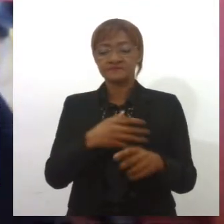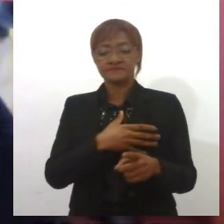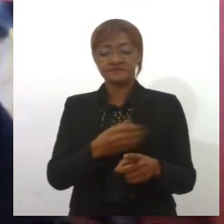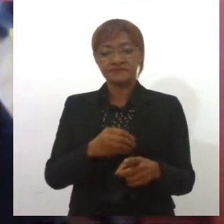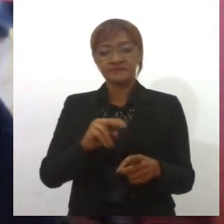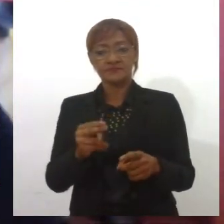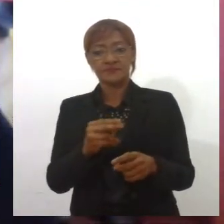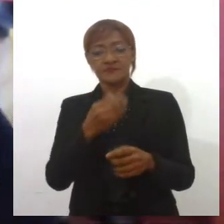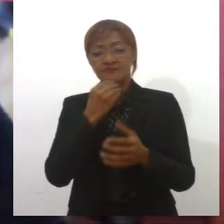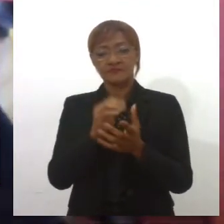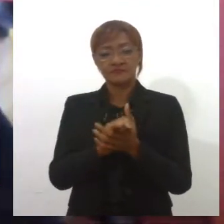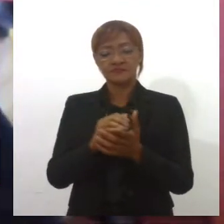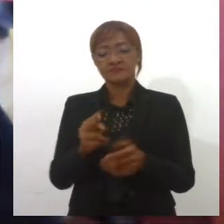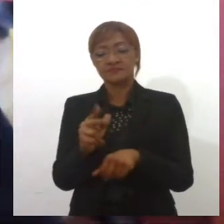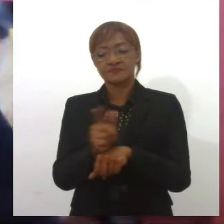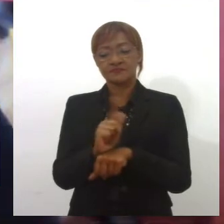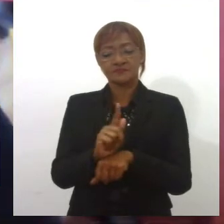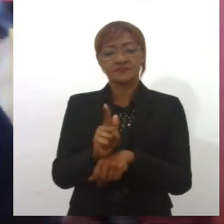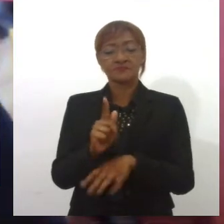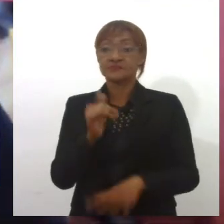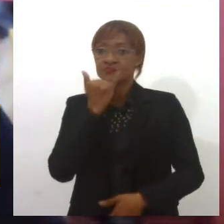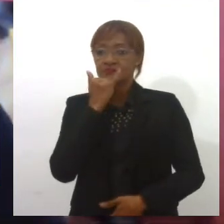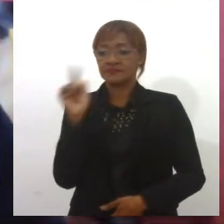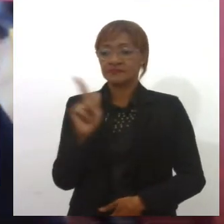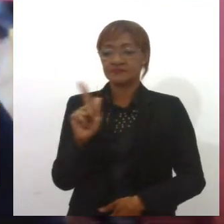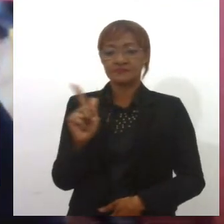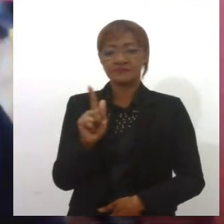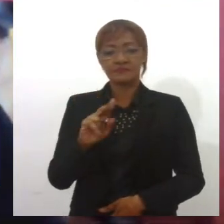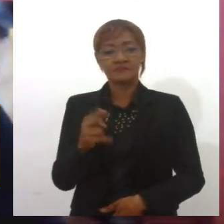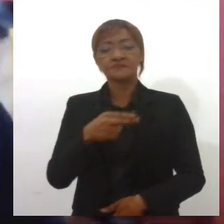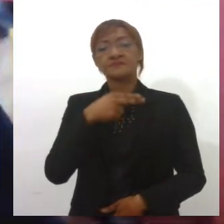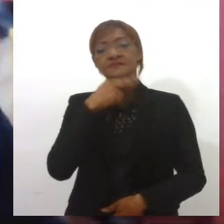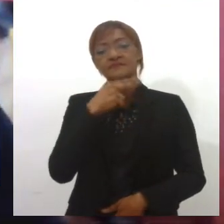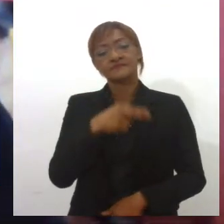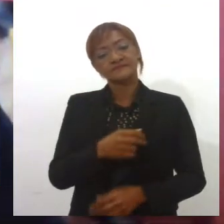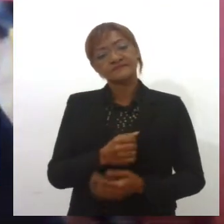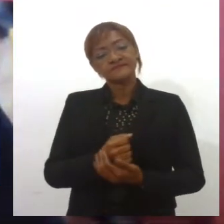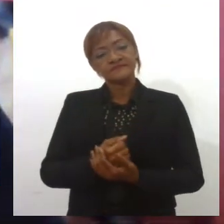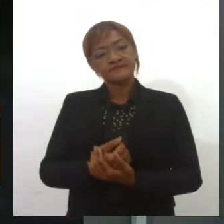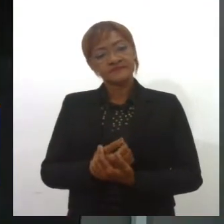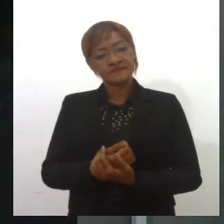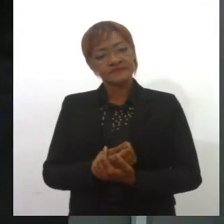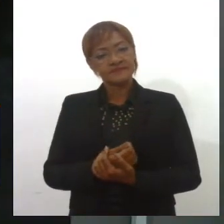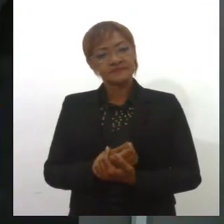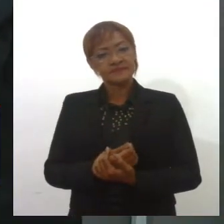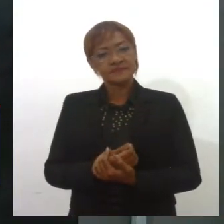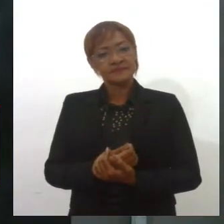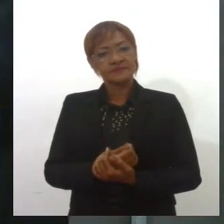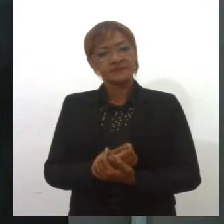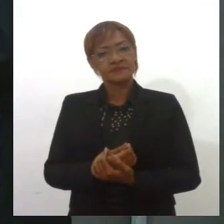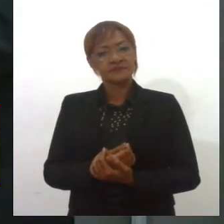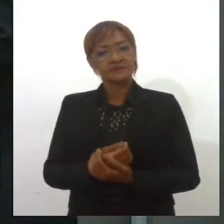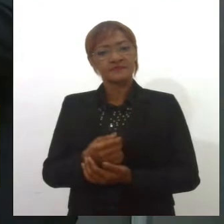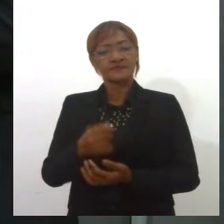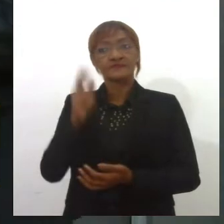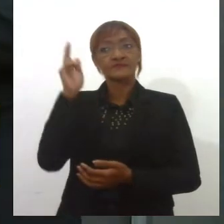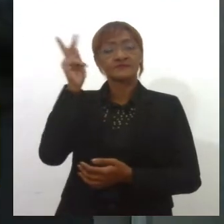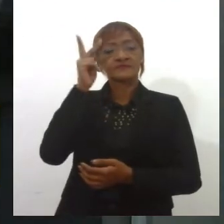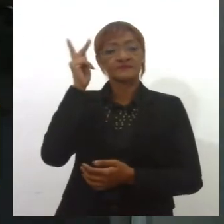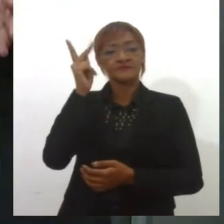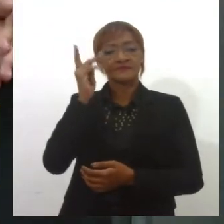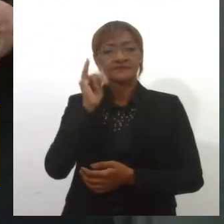o genro, o neto, né? Mas ela professora mesma expressava à vontade, não. Sim. O que a história diz nesse